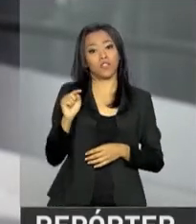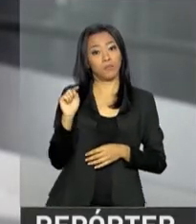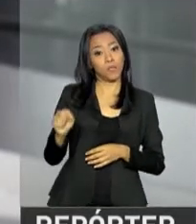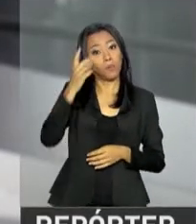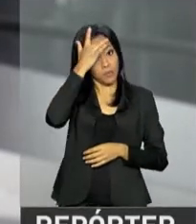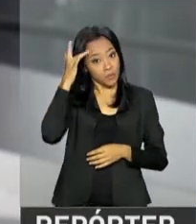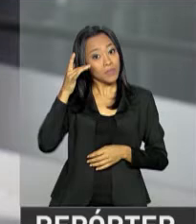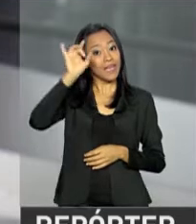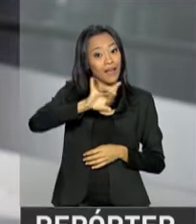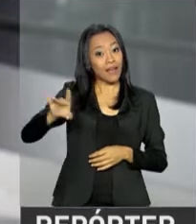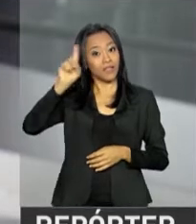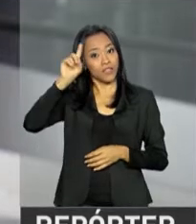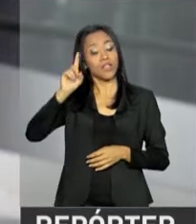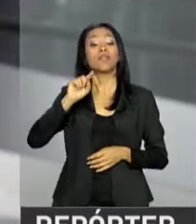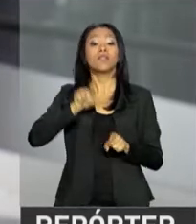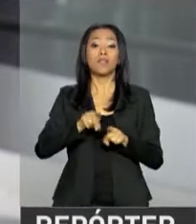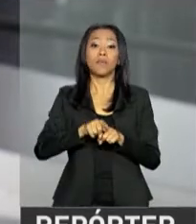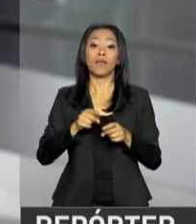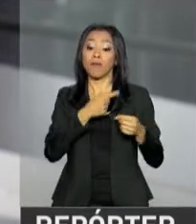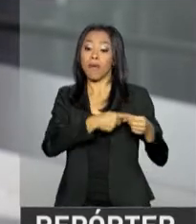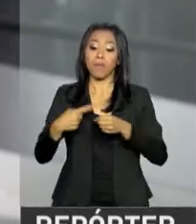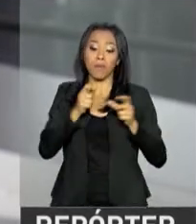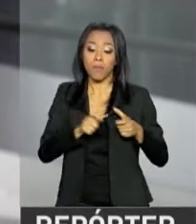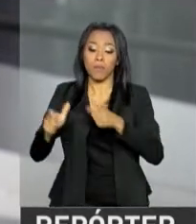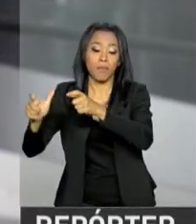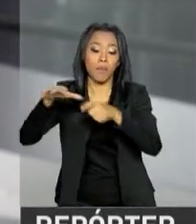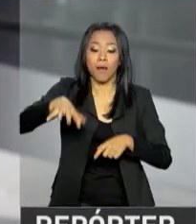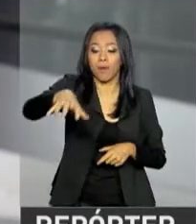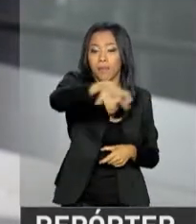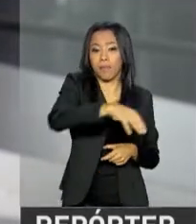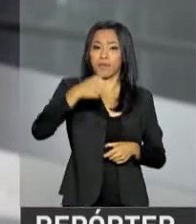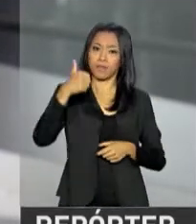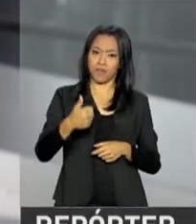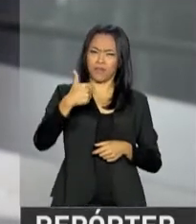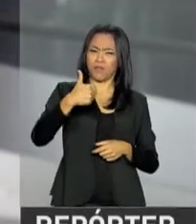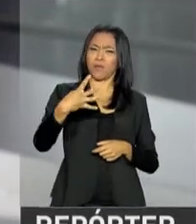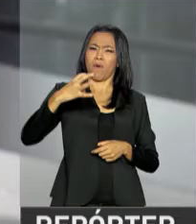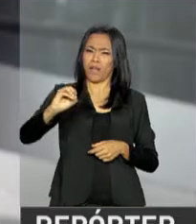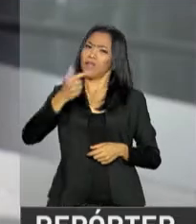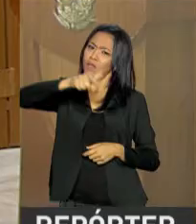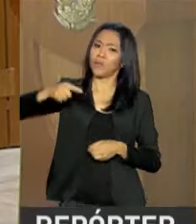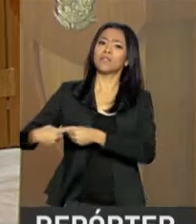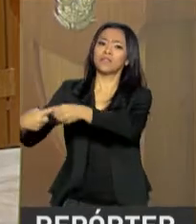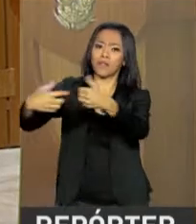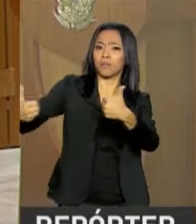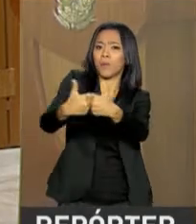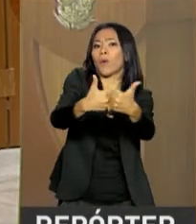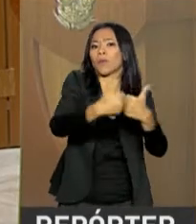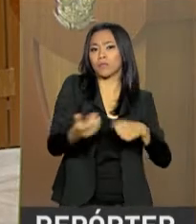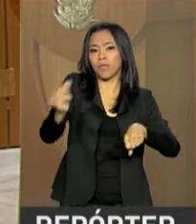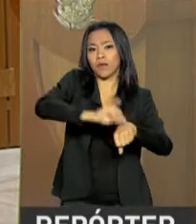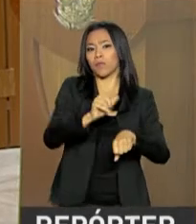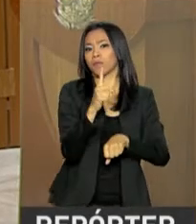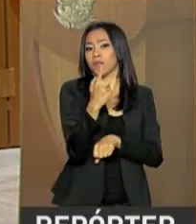dia e atenderá 148 bairros de goiânia e aparecida de goiânia na região metropolitana o presidente